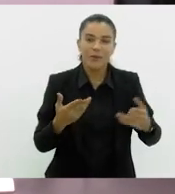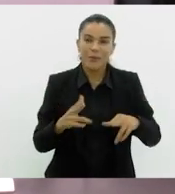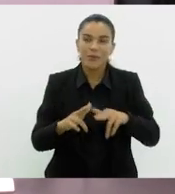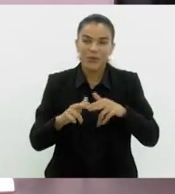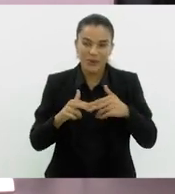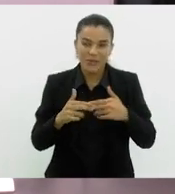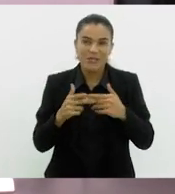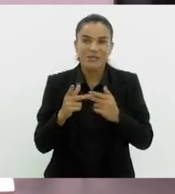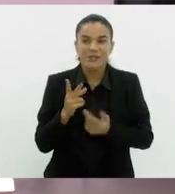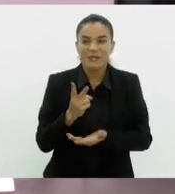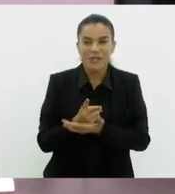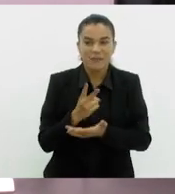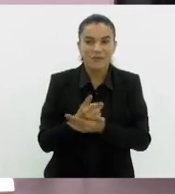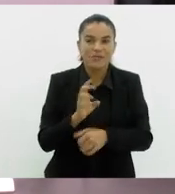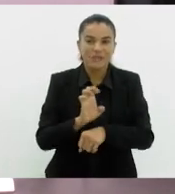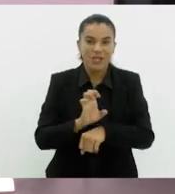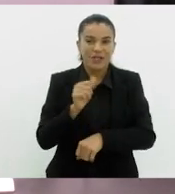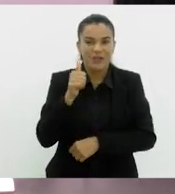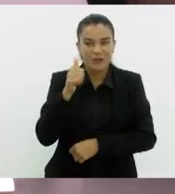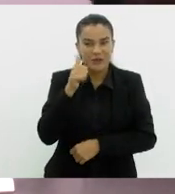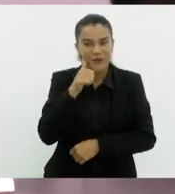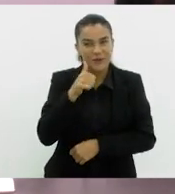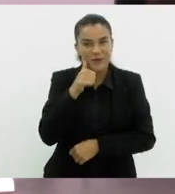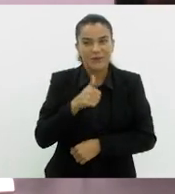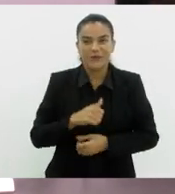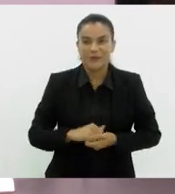todas as mulheres do Estado do Rio de Janeiro. Obrigada.